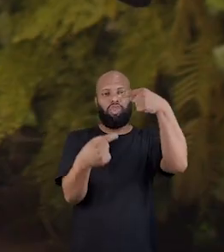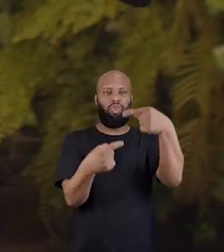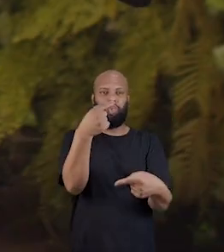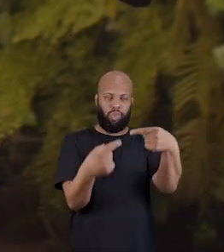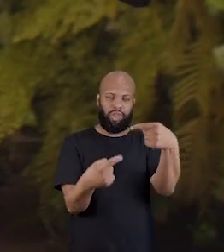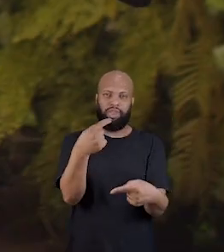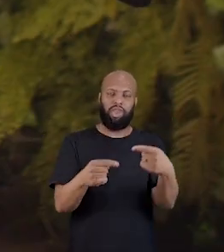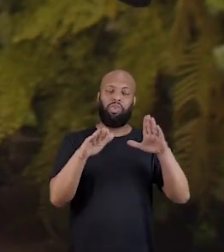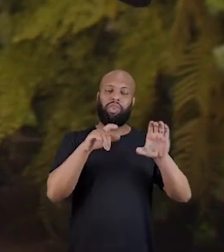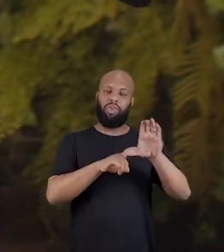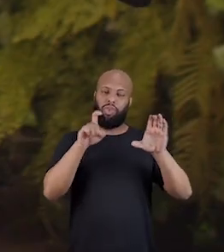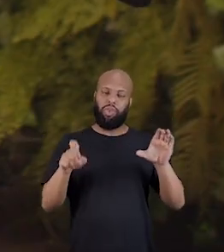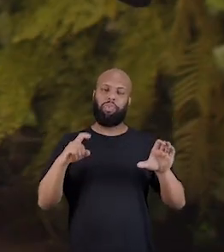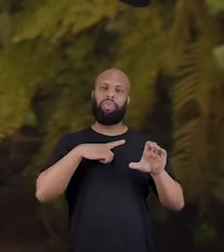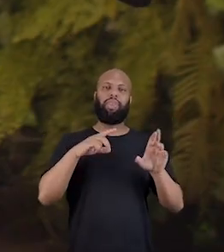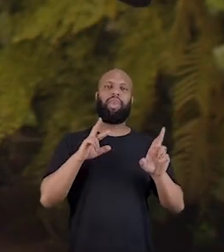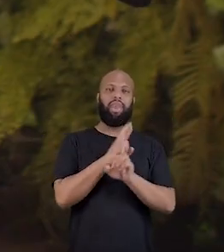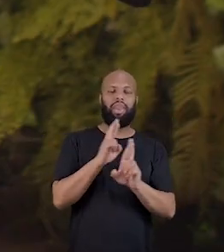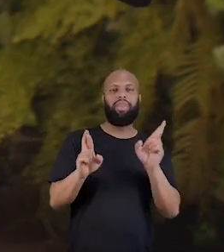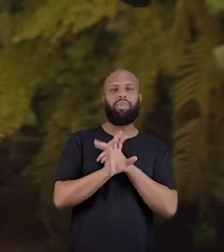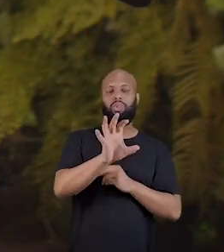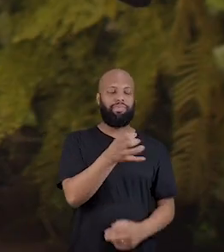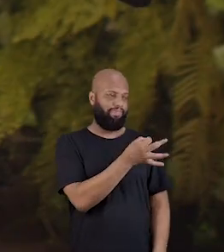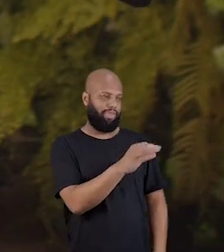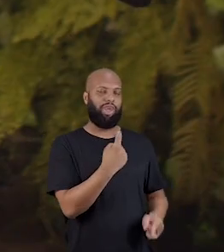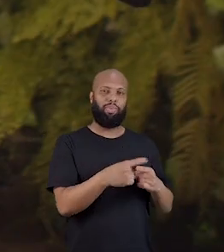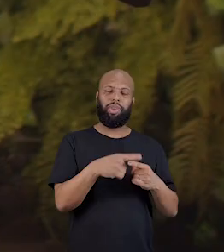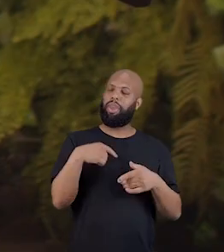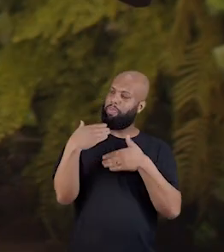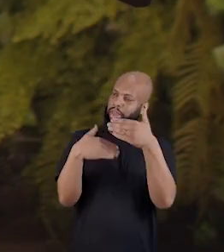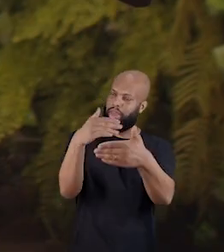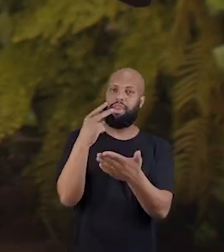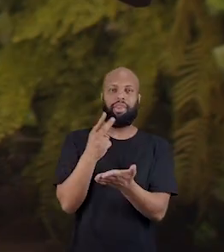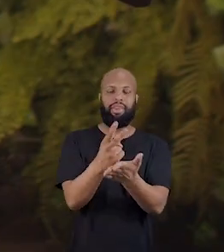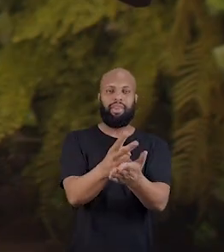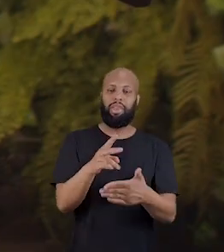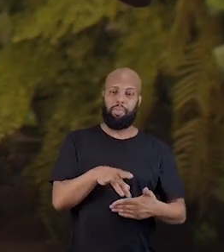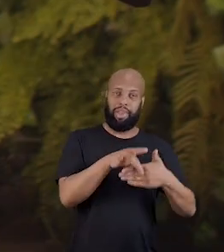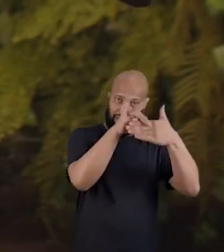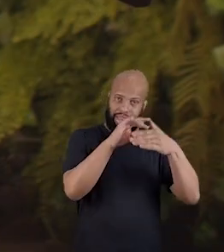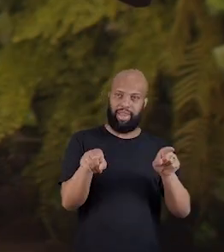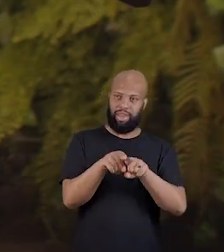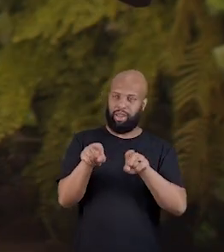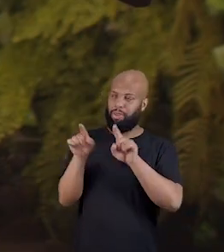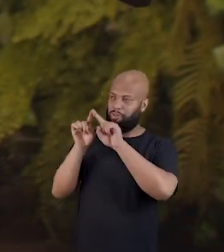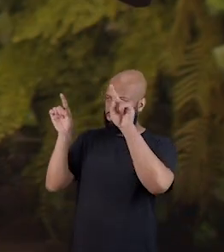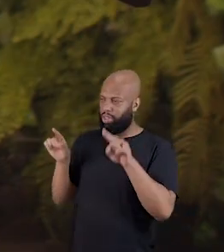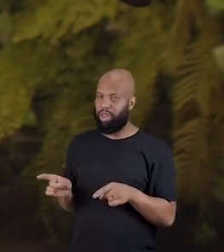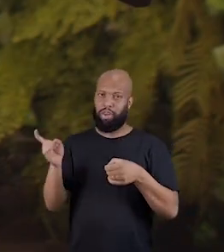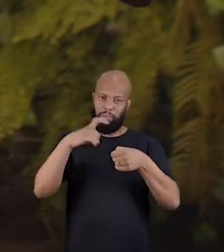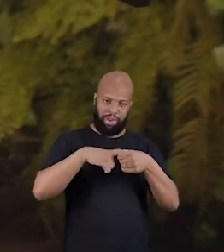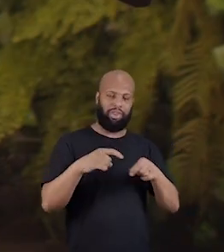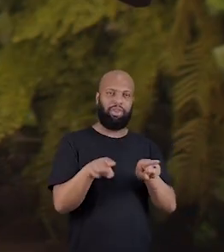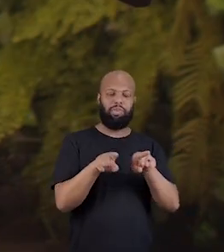requerer discussão. Perfeito. E a autonomia tem muito a ver com isso, né? Muito. Porque é uma construção o tempo inteiro entre líderes, liderados, pares,